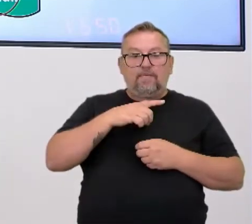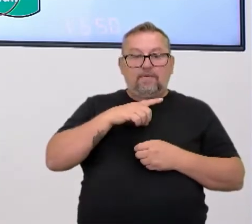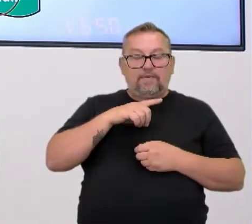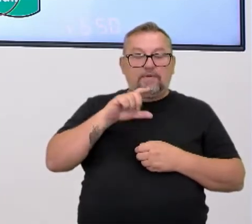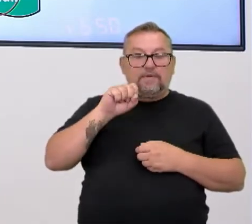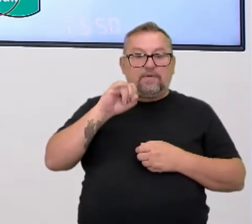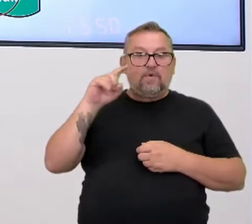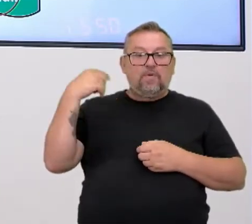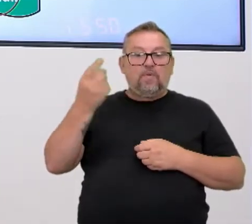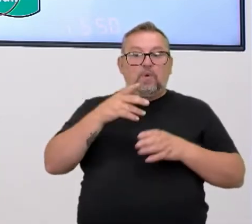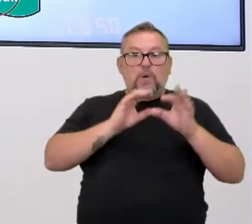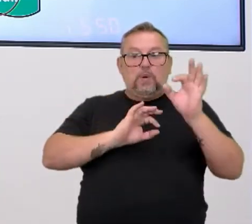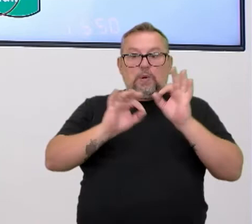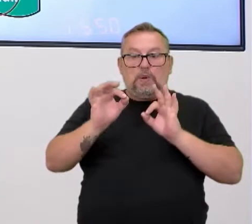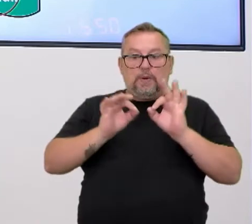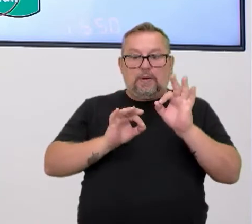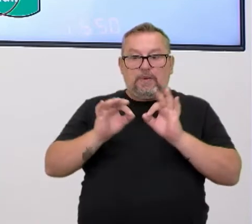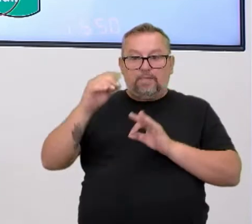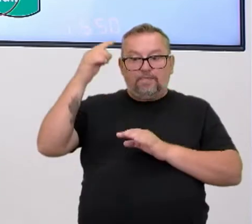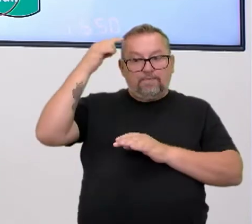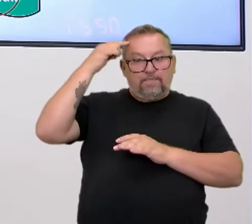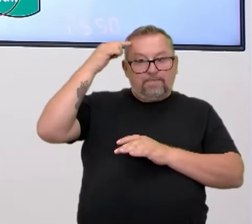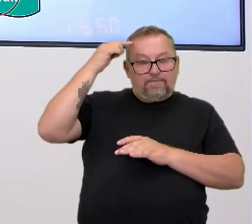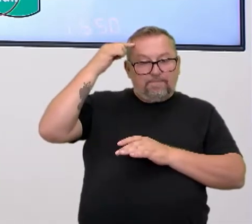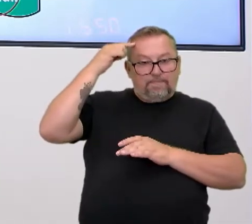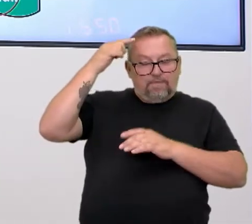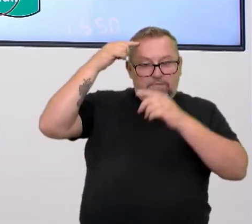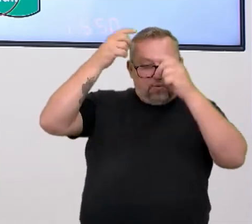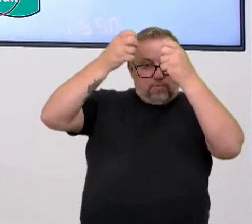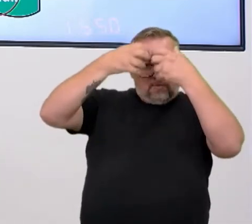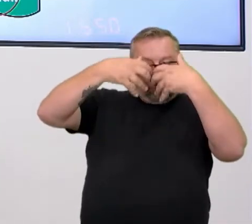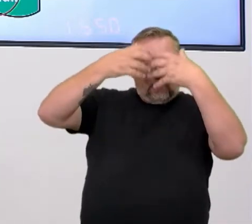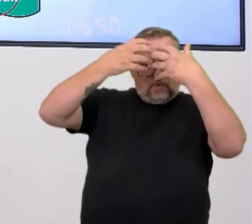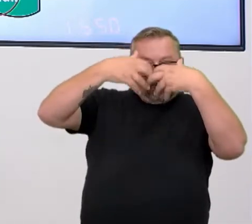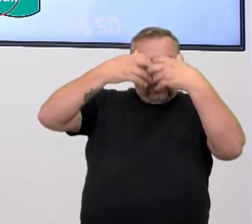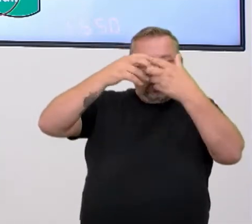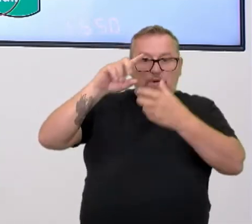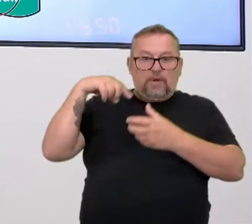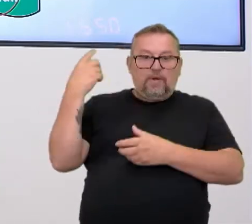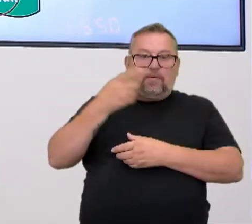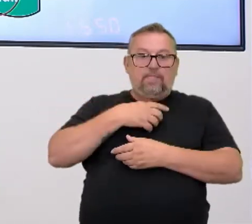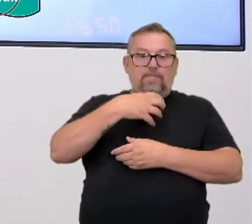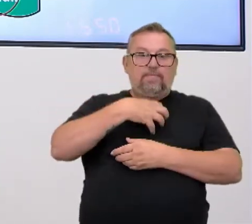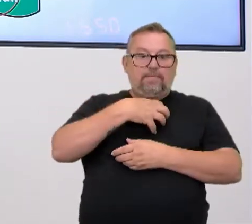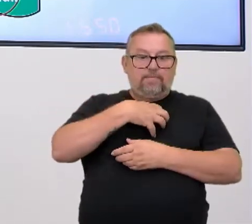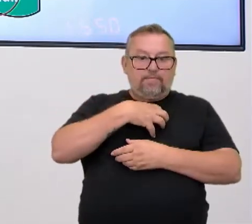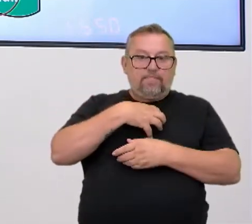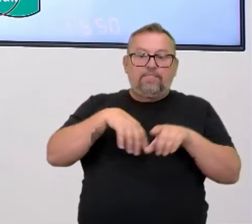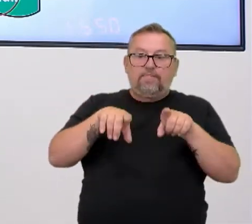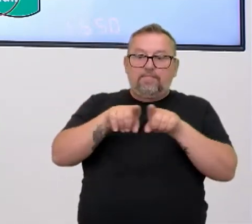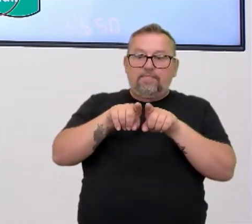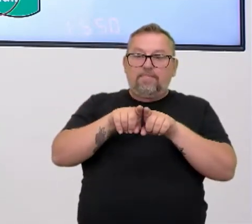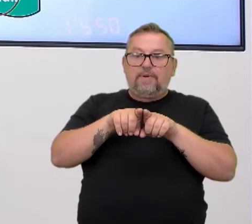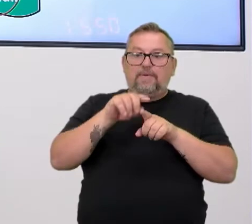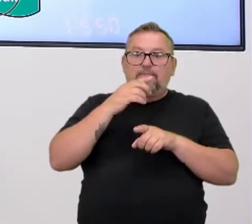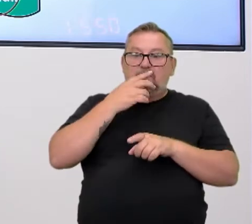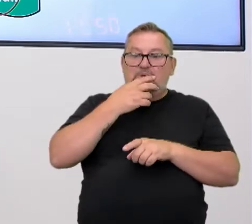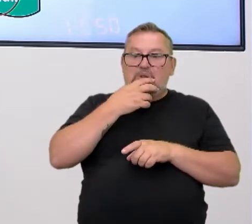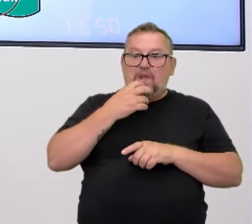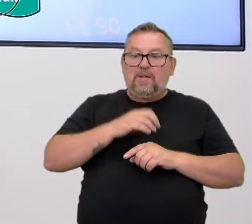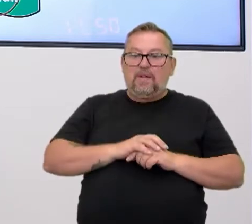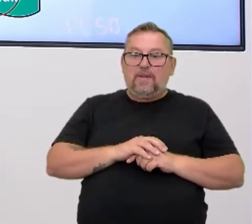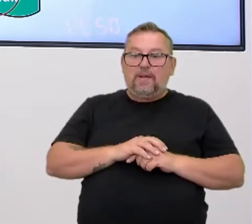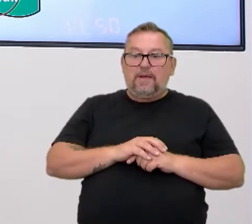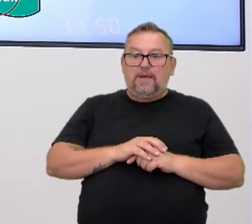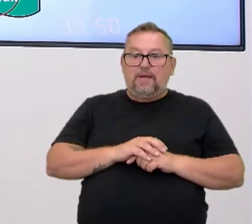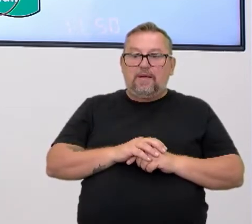nós organizarmos aí nossas ideias como um mapa mental e com as nossas características, né, com a